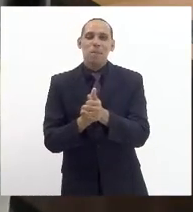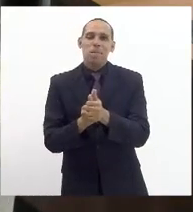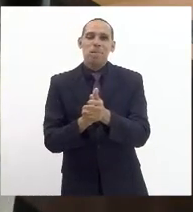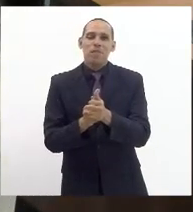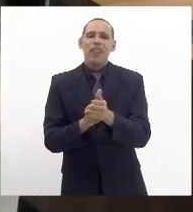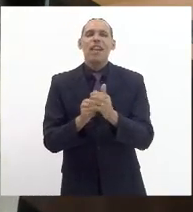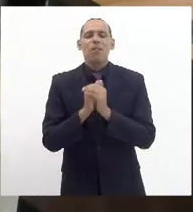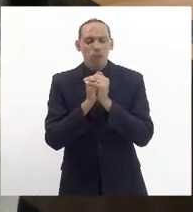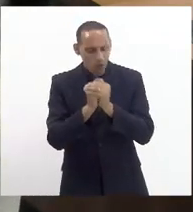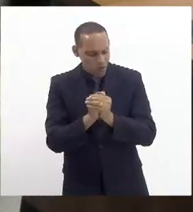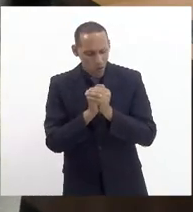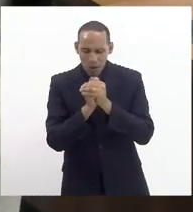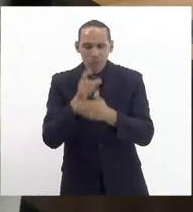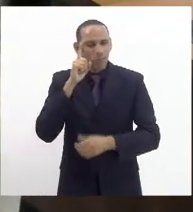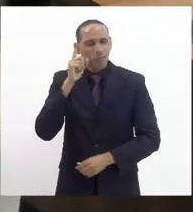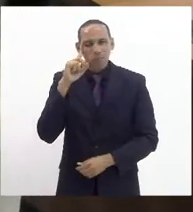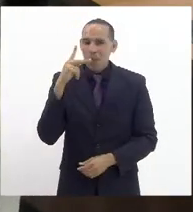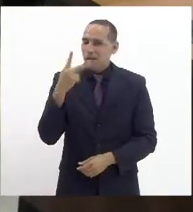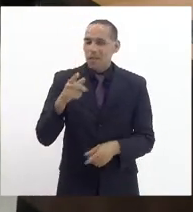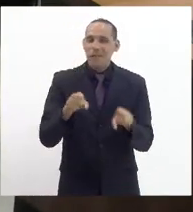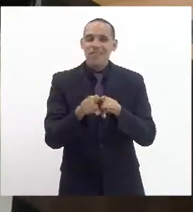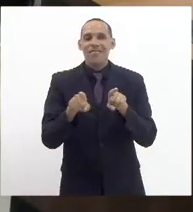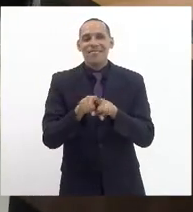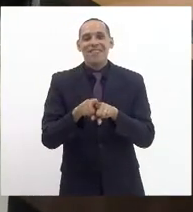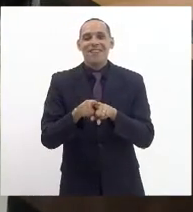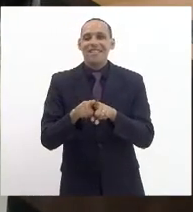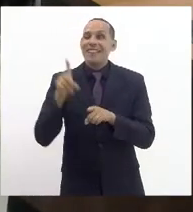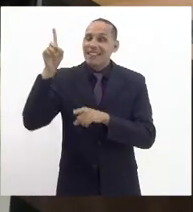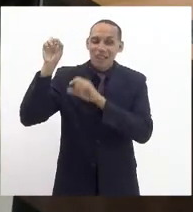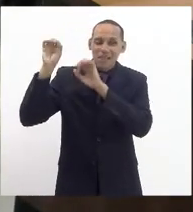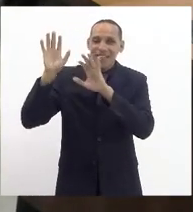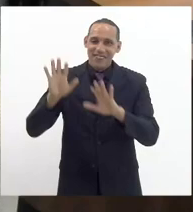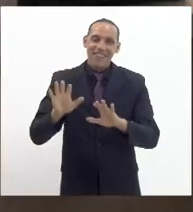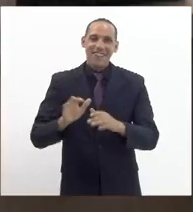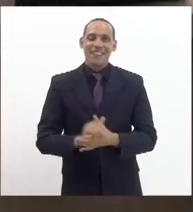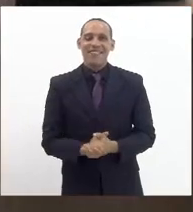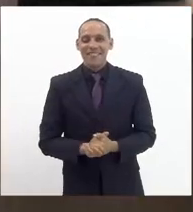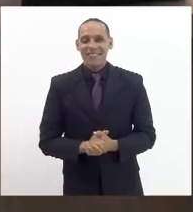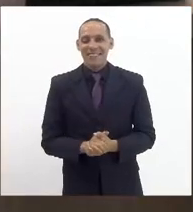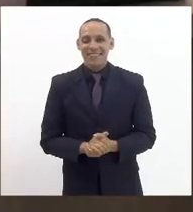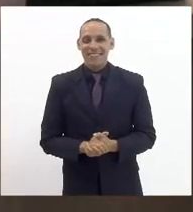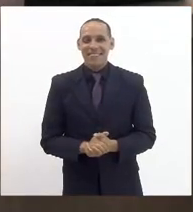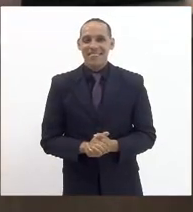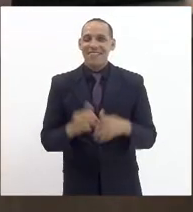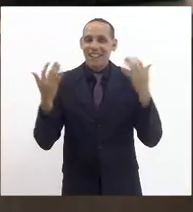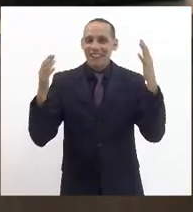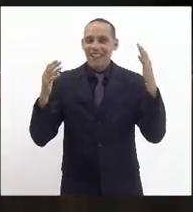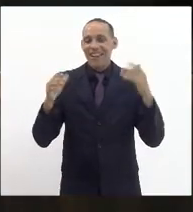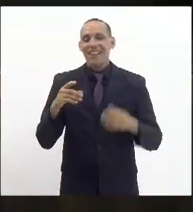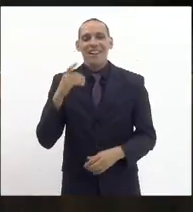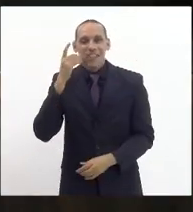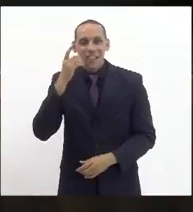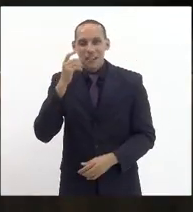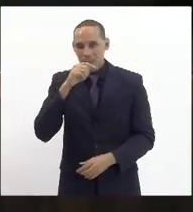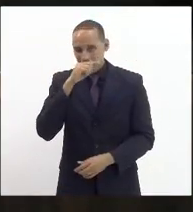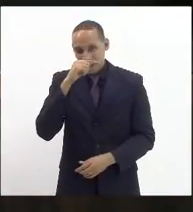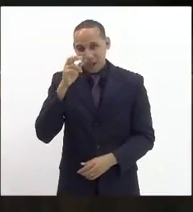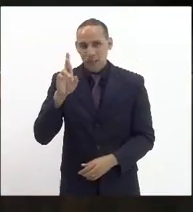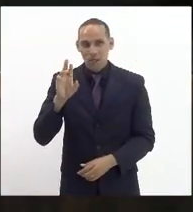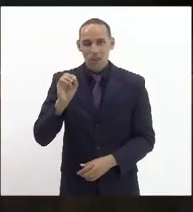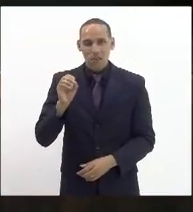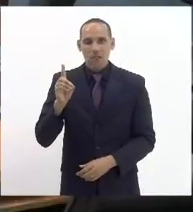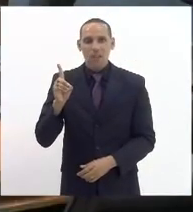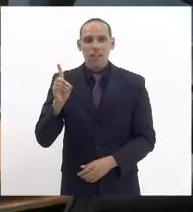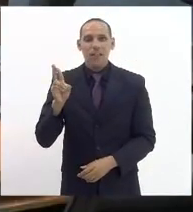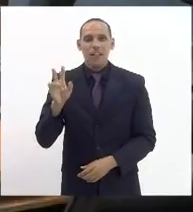minhas orações todos os dias, incessantes pela sua vida. Que Deus te abençoe, meu filho. Parabéns. Deputado Rodrigo Amorim. Senhor